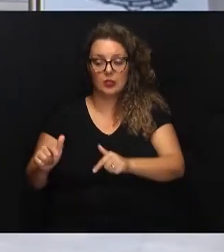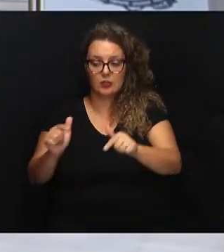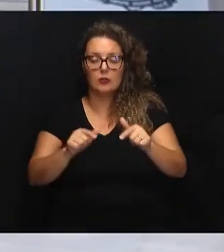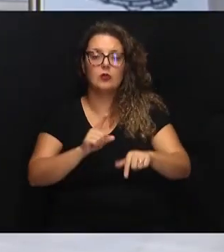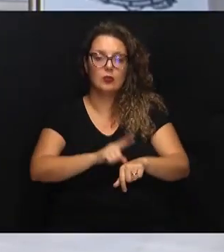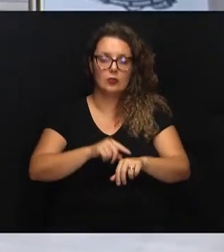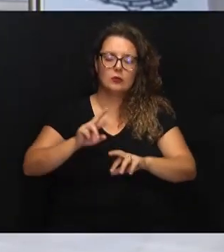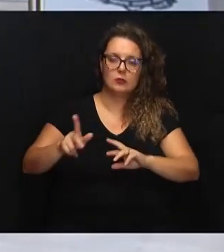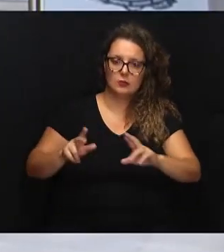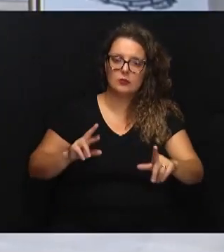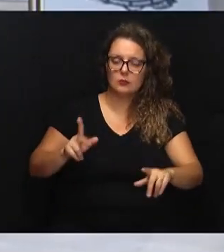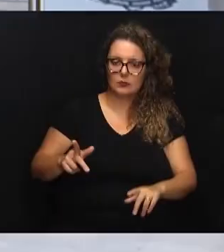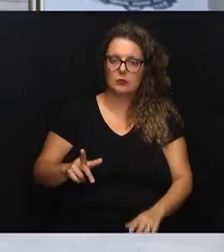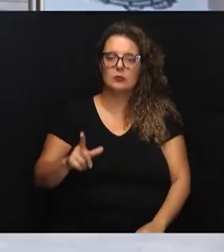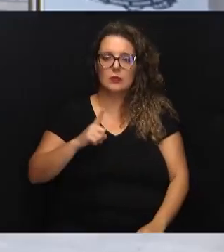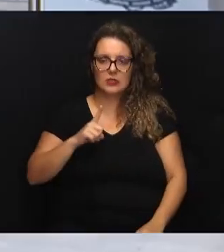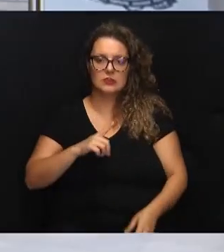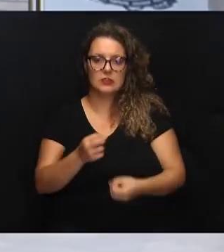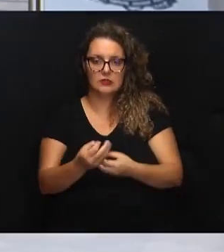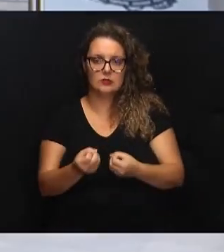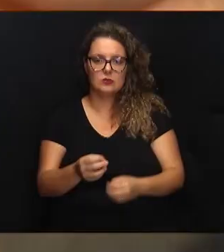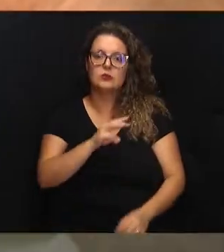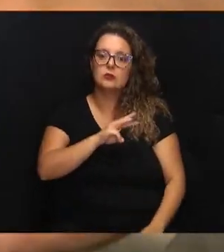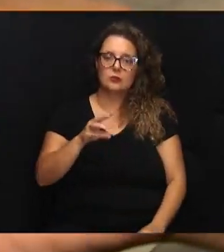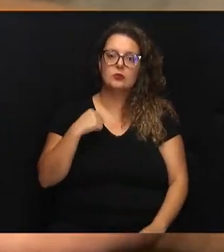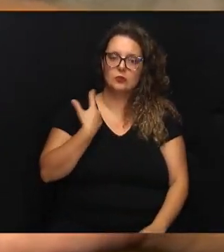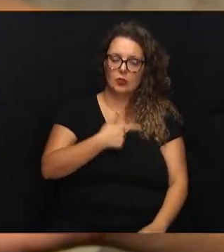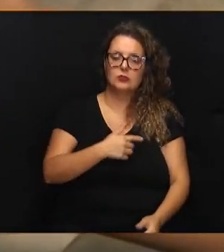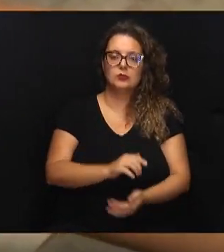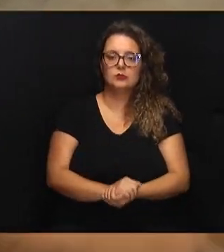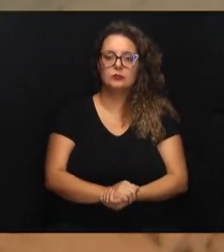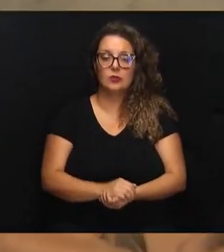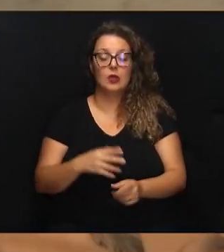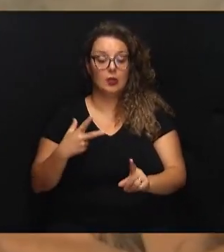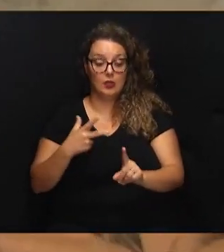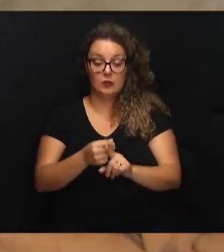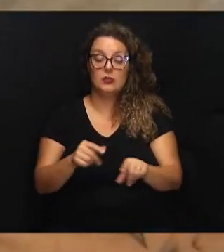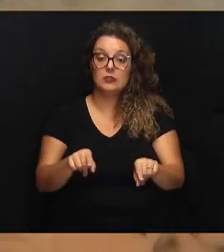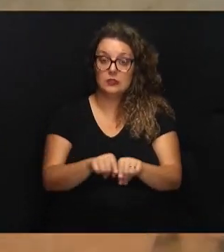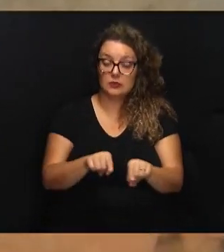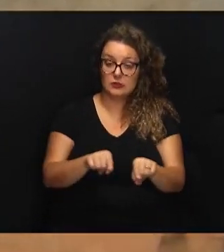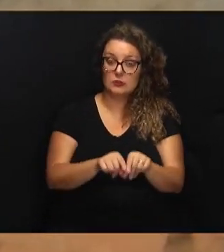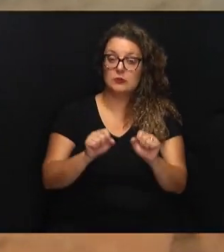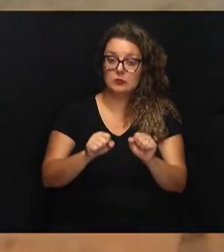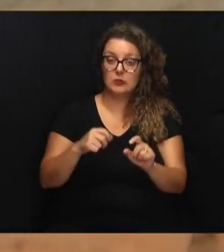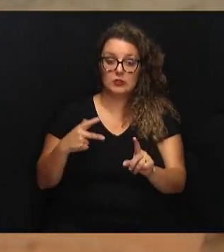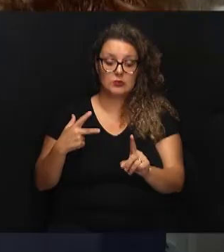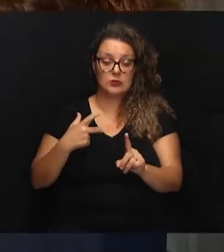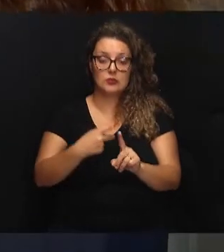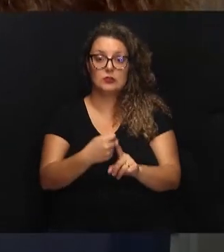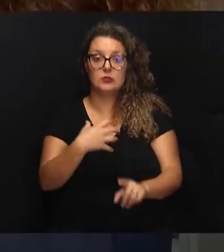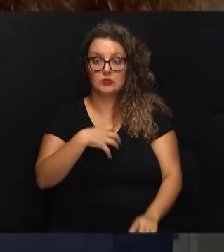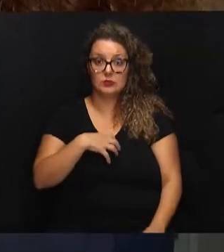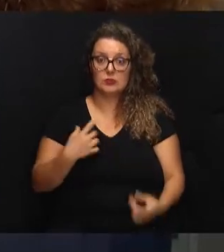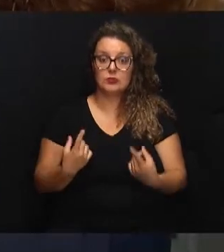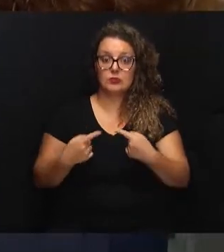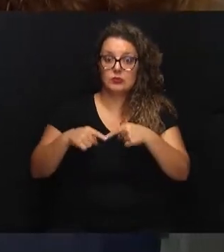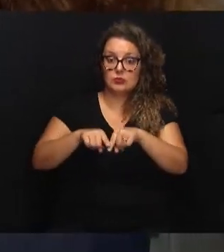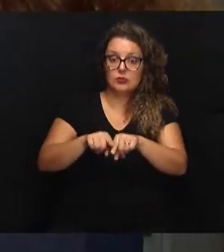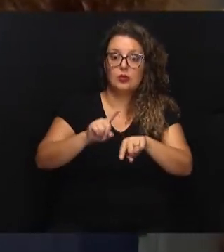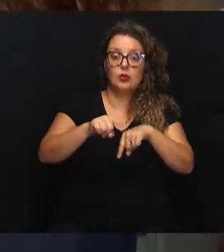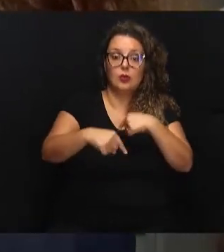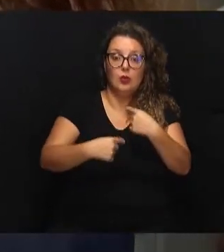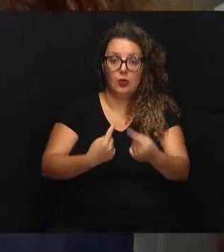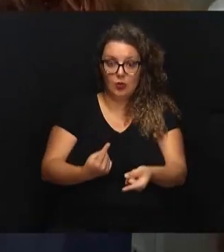são diferenciados, mas essas informações estão no nosso site. A vacina também pode ser tomada de forma simultânea com